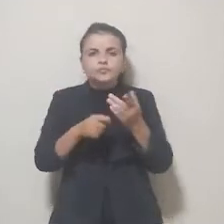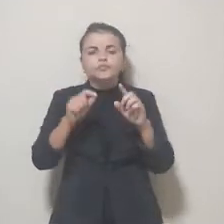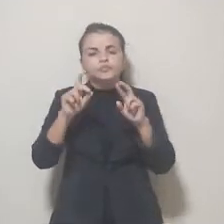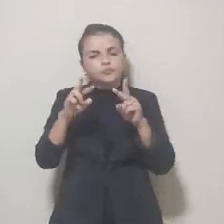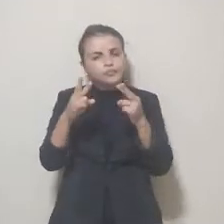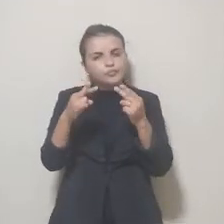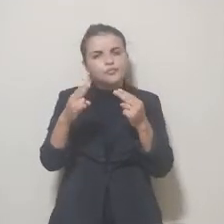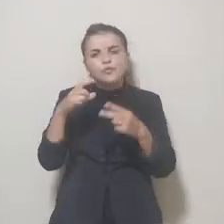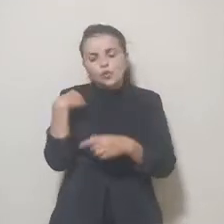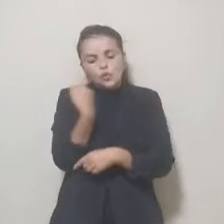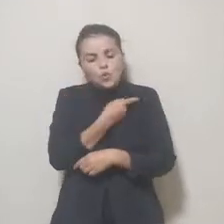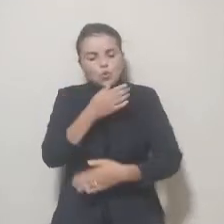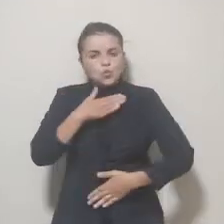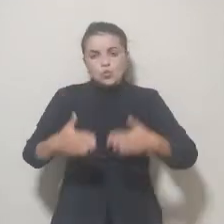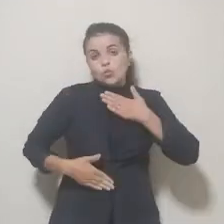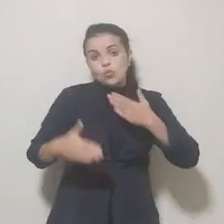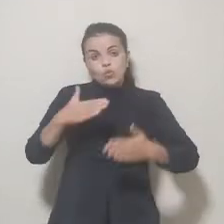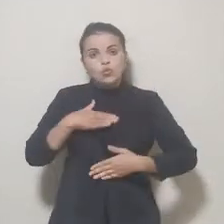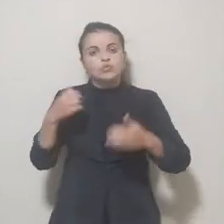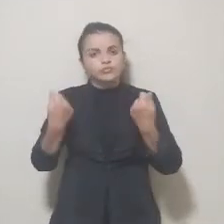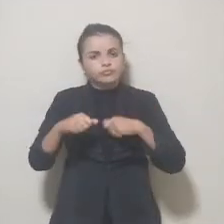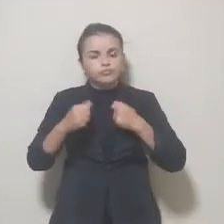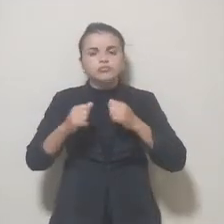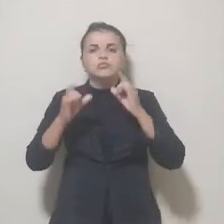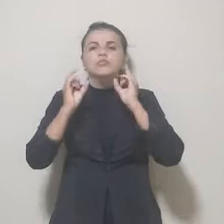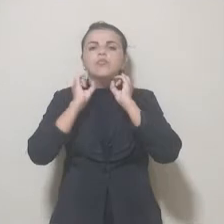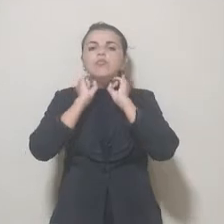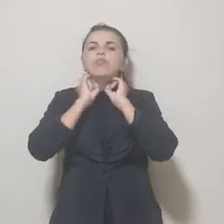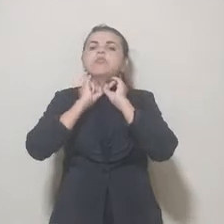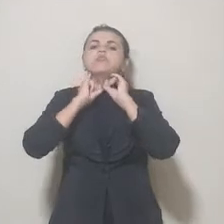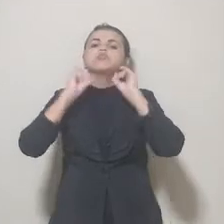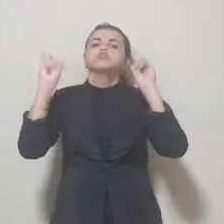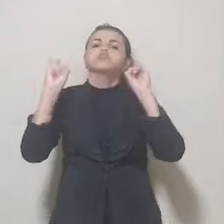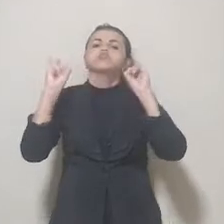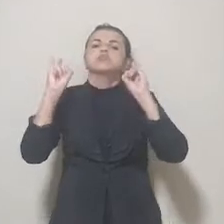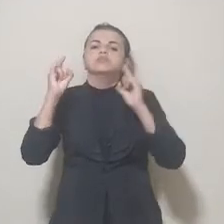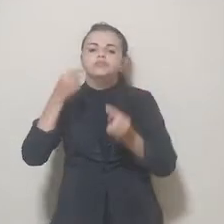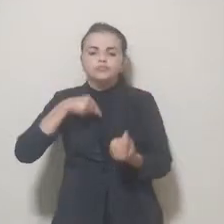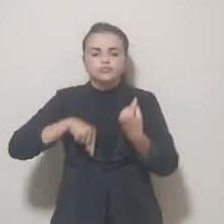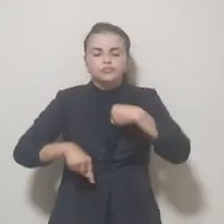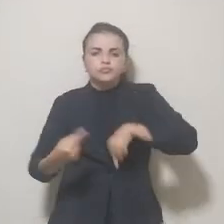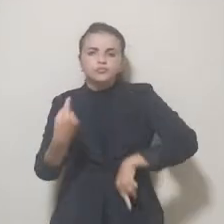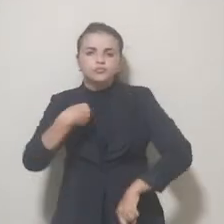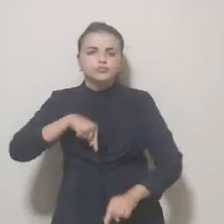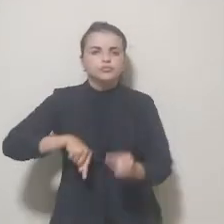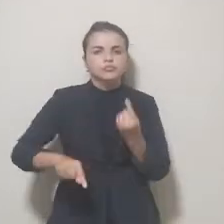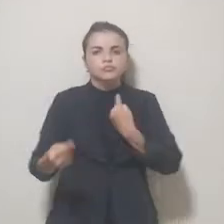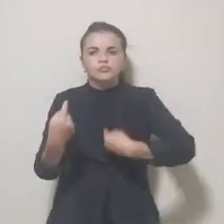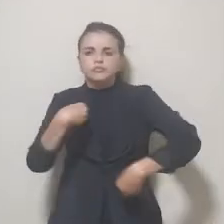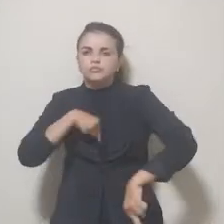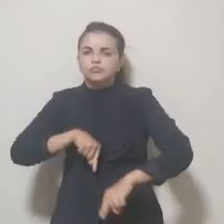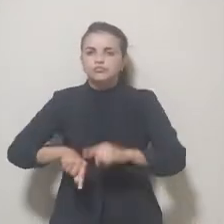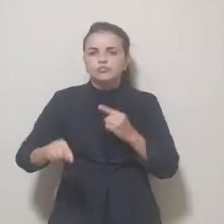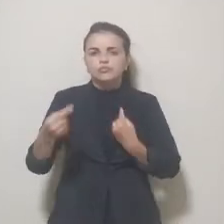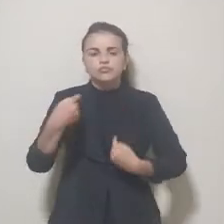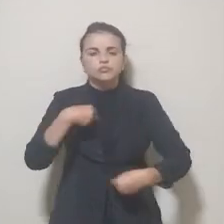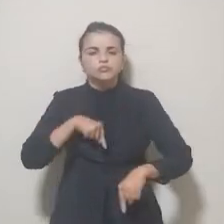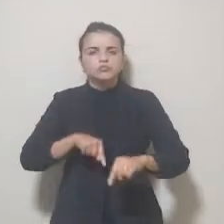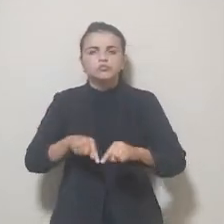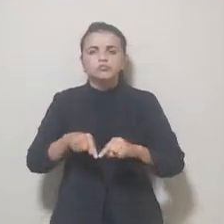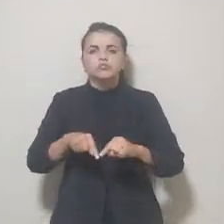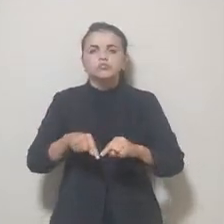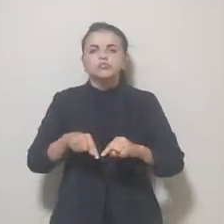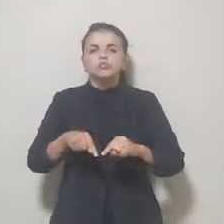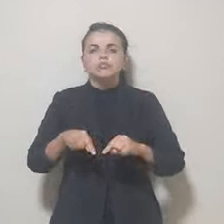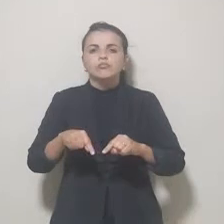Essa carga, de modo geral, é como se fosse nosso metabolismo. As células do nosso corpo só funcionam se elas tiverem um metabolismo, e esse metabolismo ele